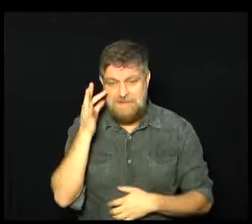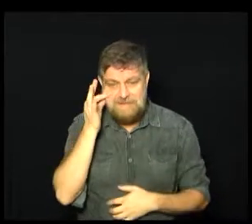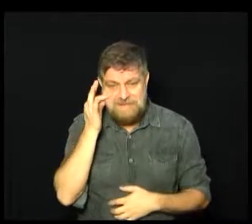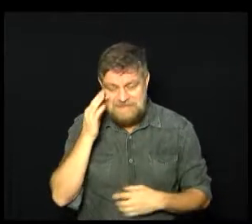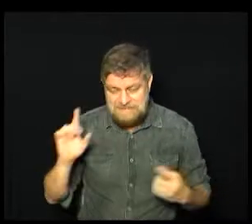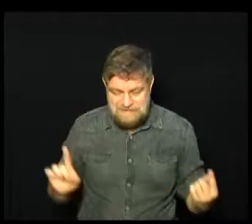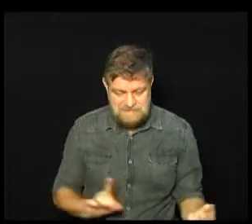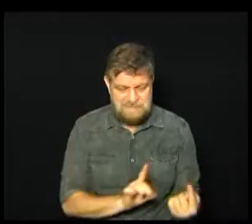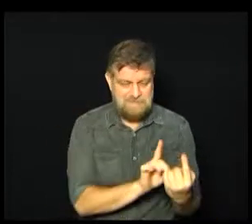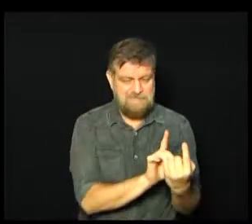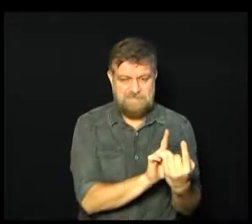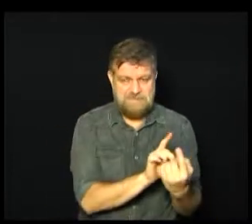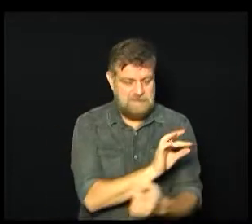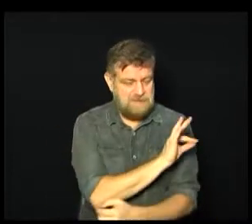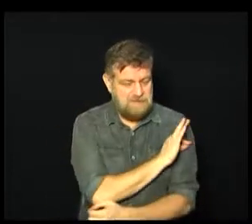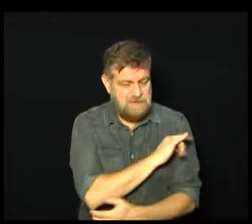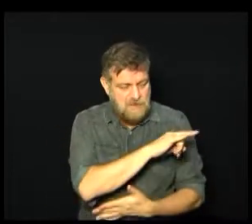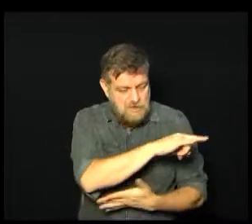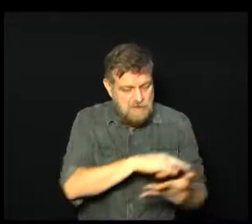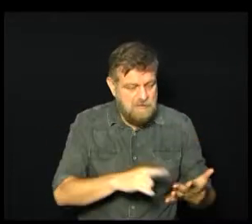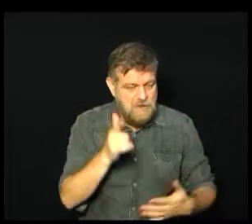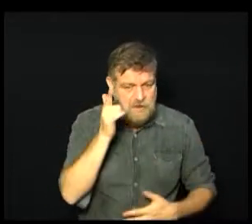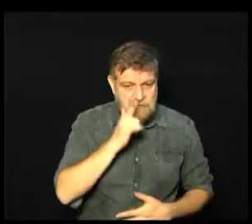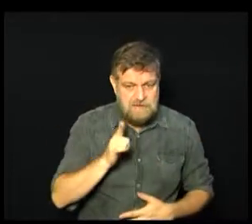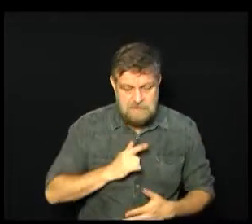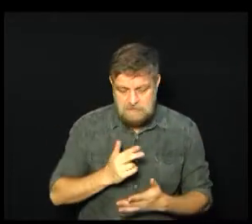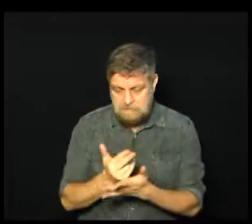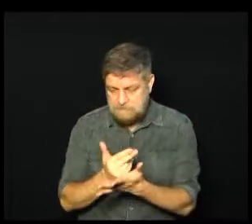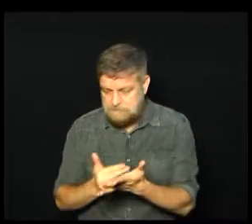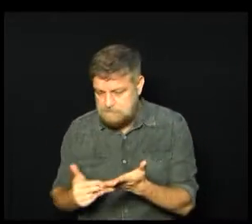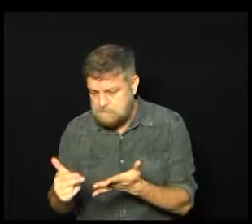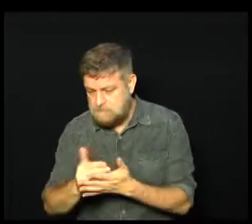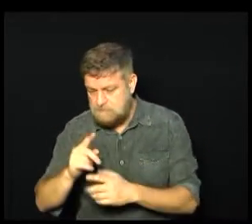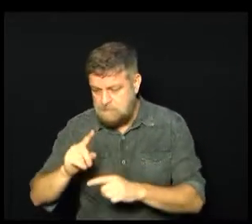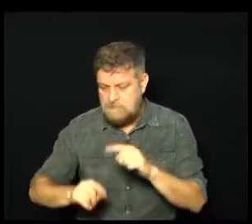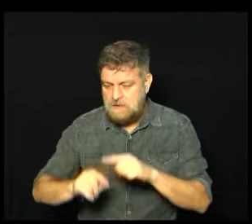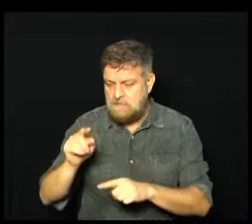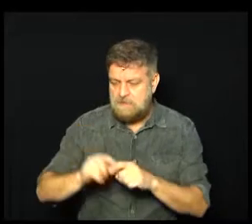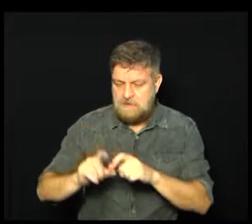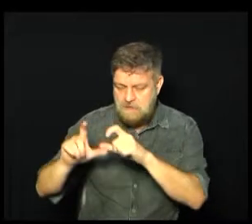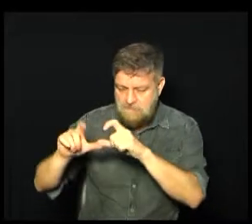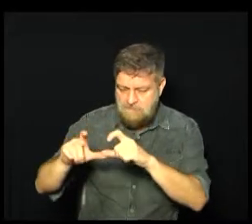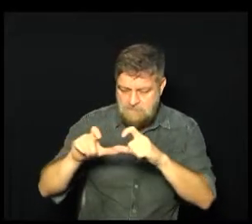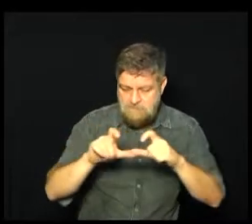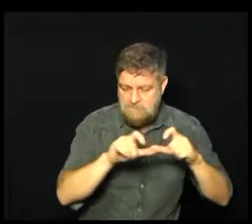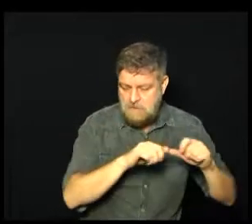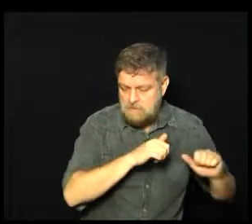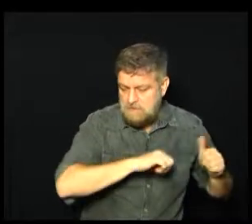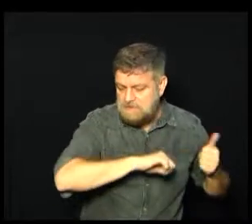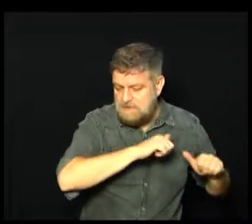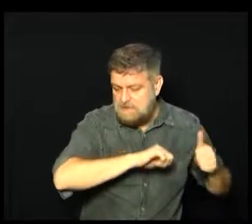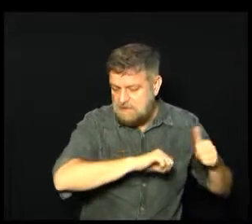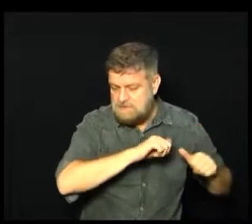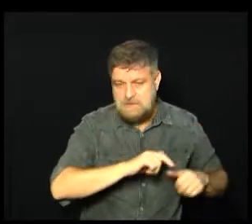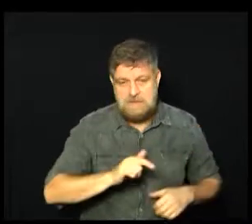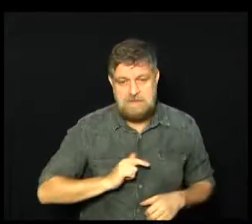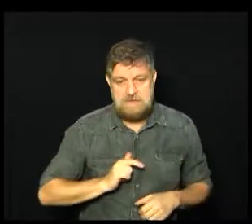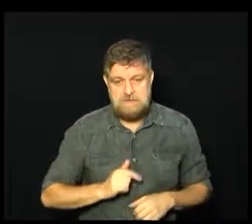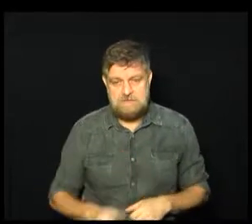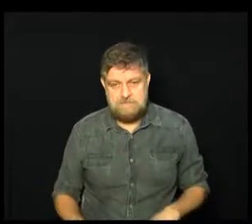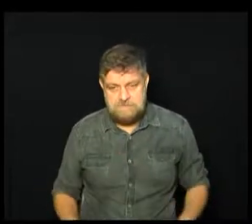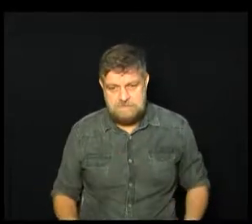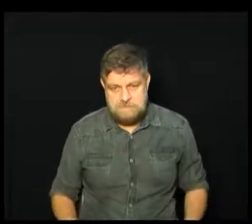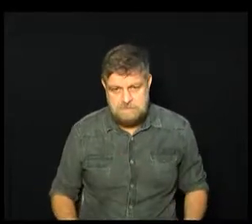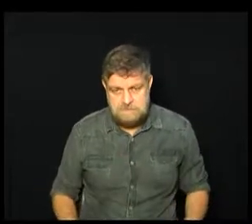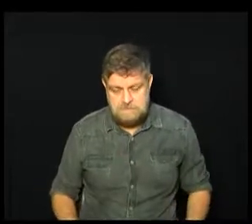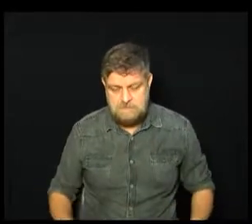diferente. Análise do croquis e foto dos materiais a serem utilizados. Ele reduz a velocidade das